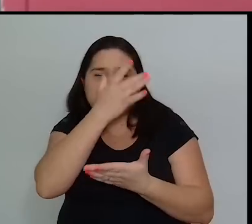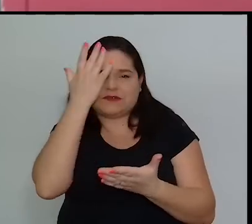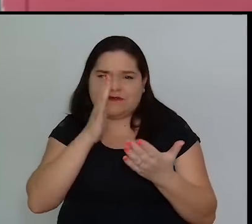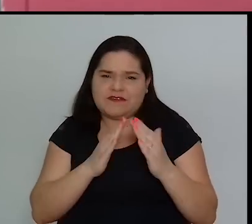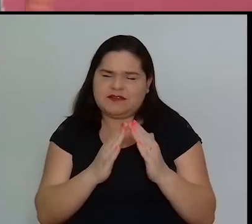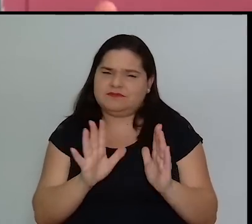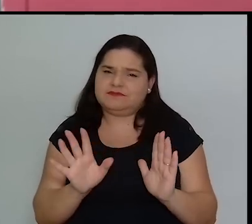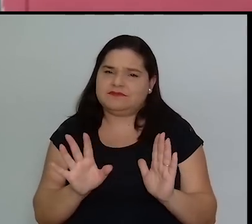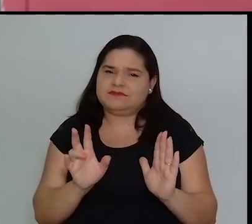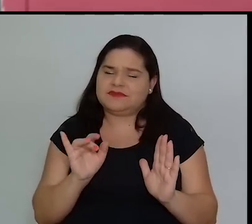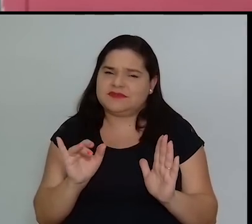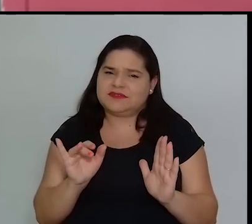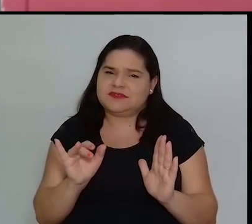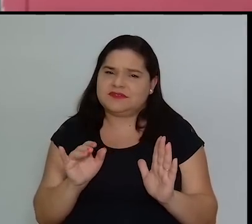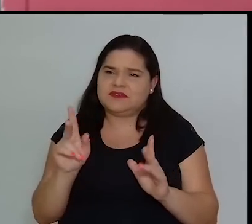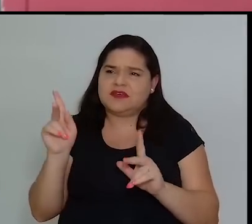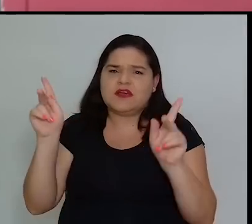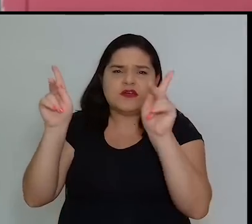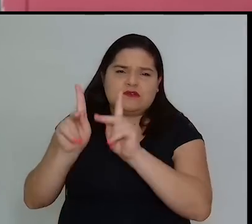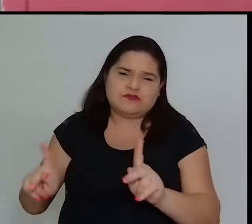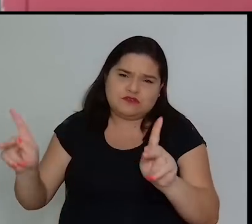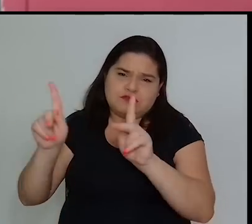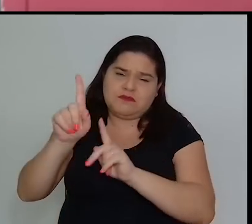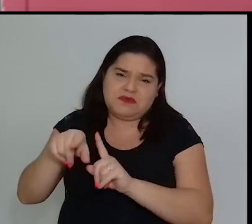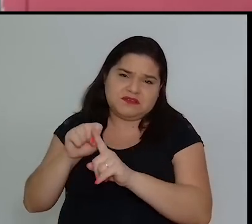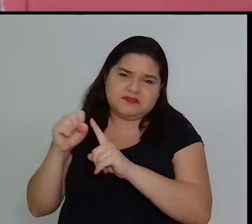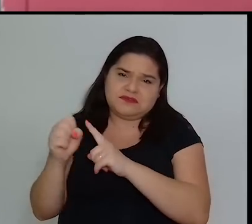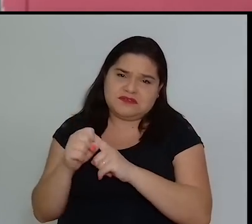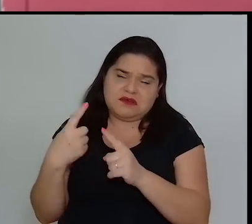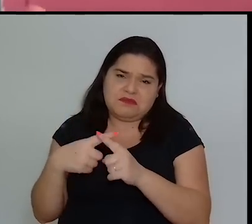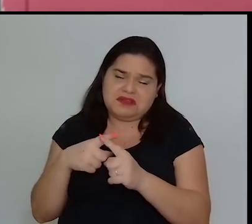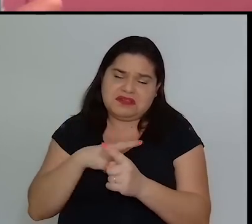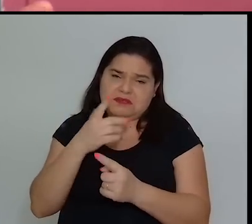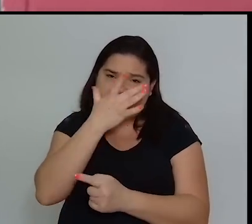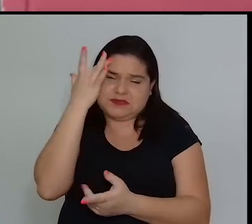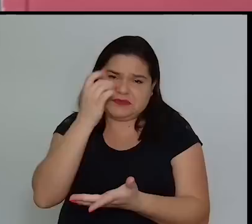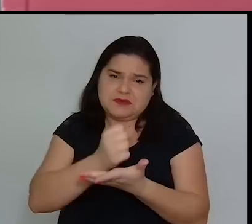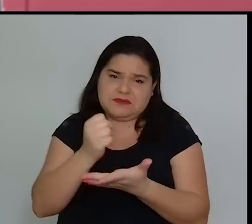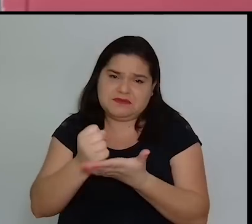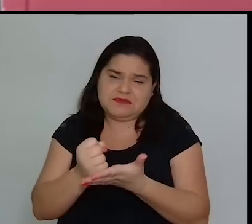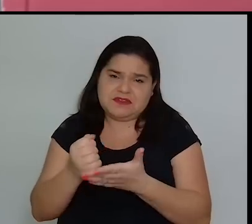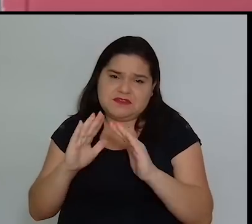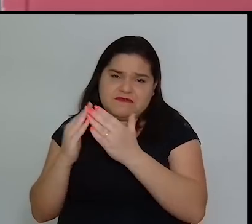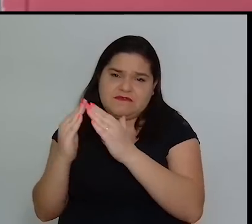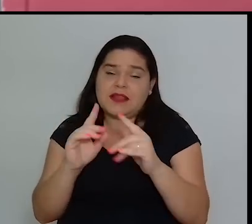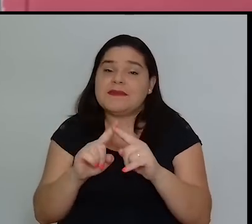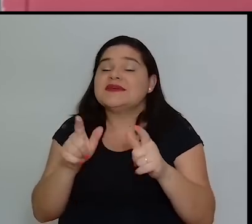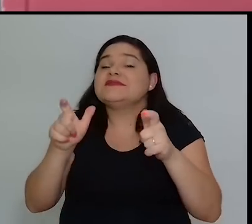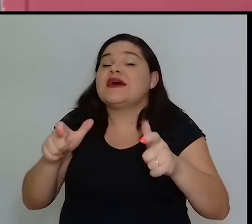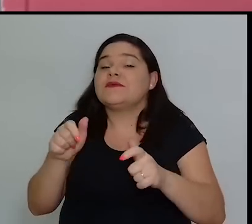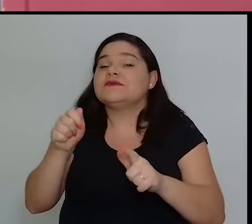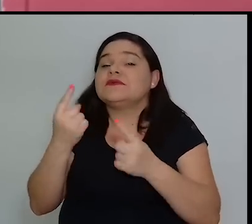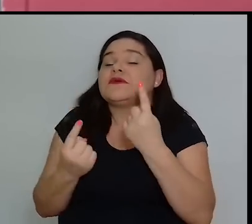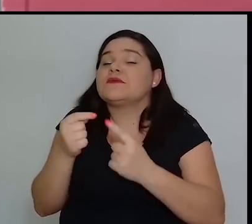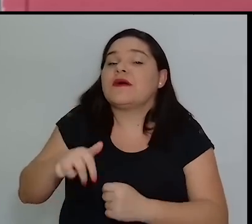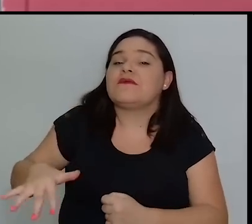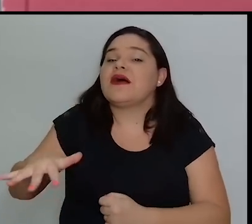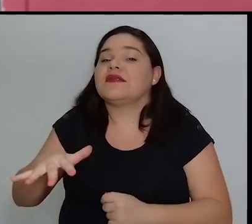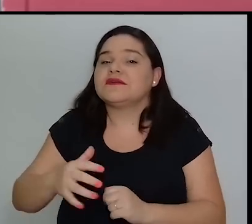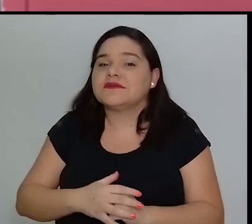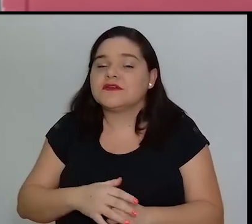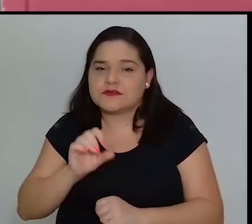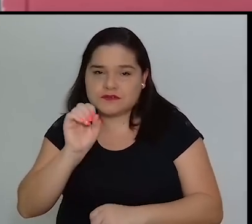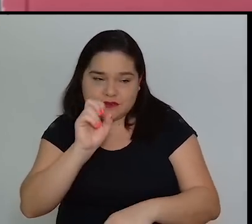isso for verdade é tão Shop jovem atacar ele é social porque impede a gente de favela agora entrega aonde em qual o setor Então assim Então o fato de você